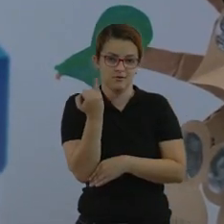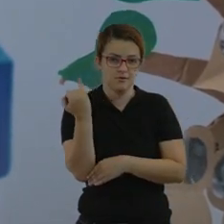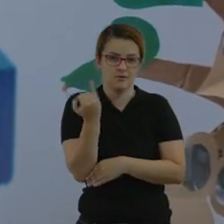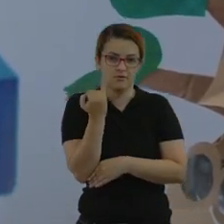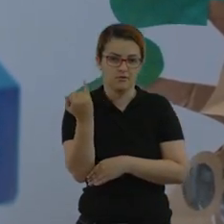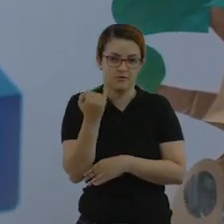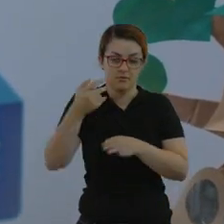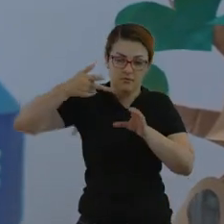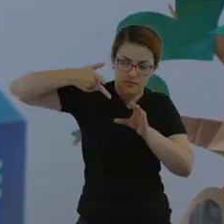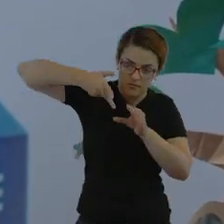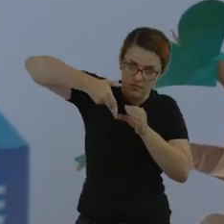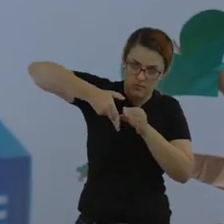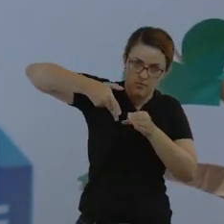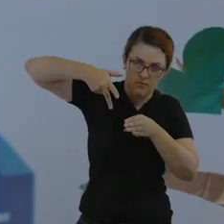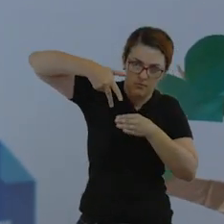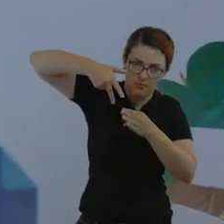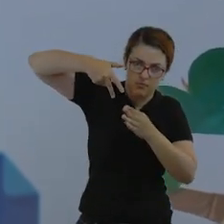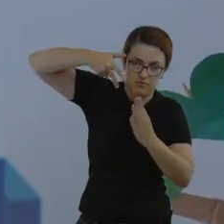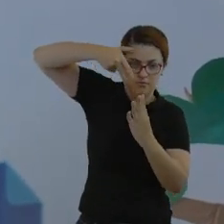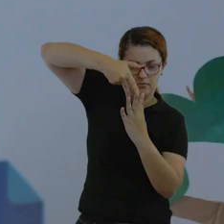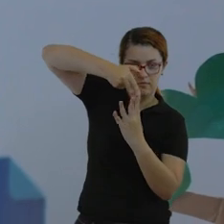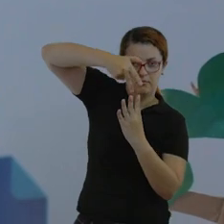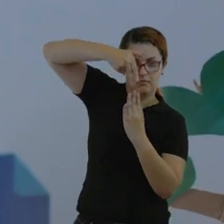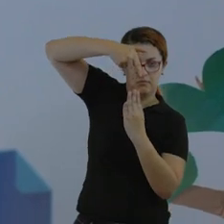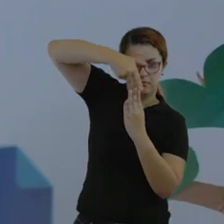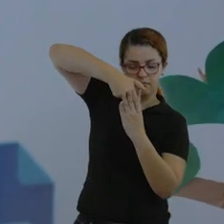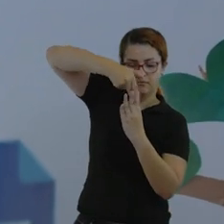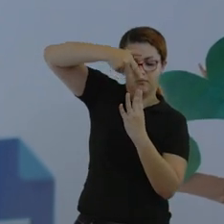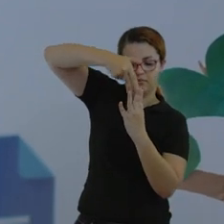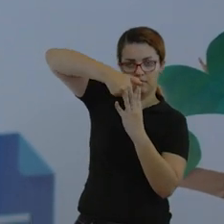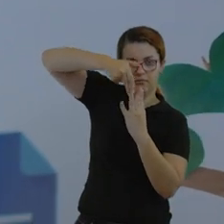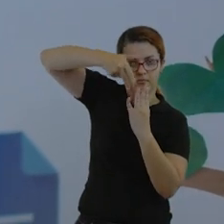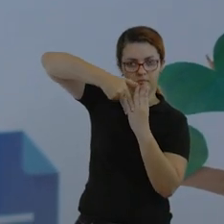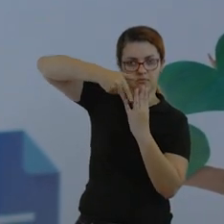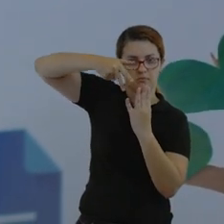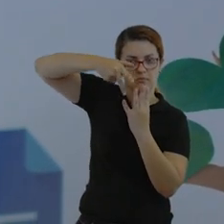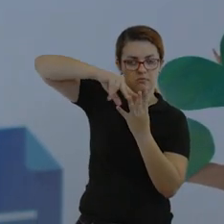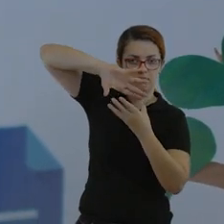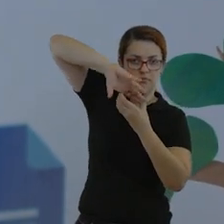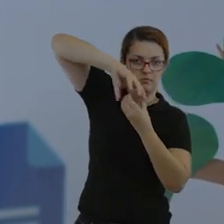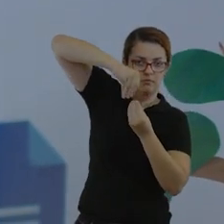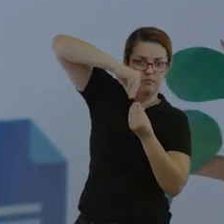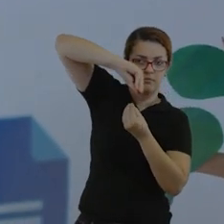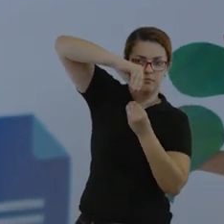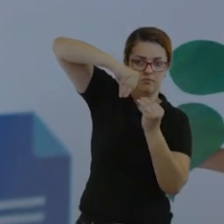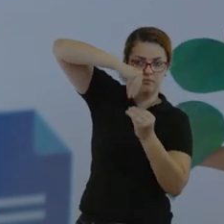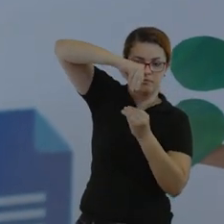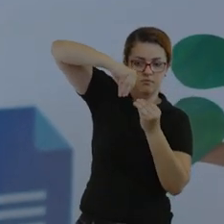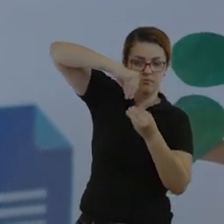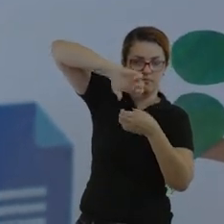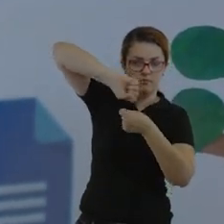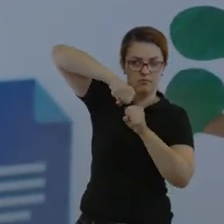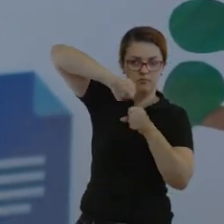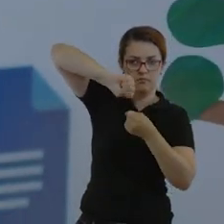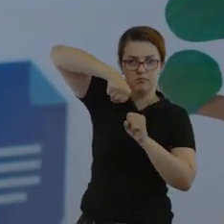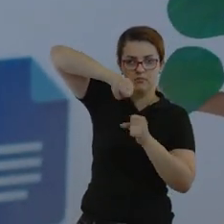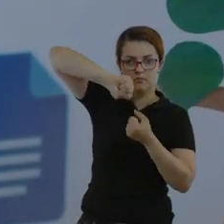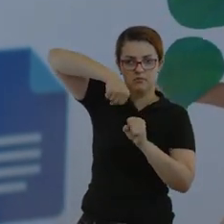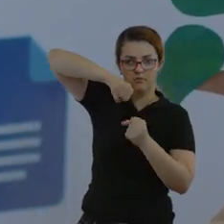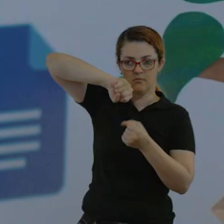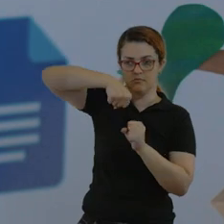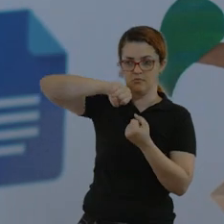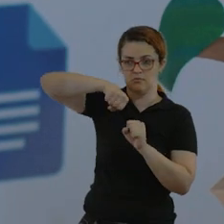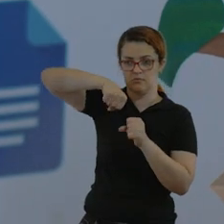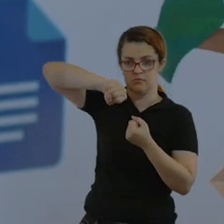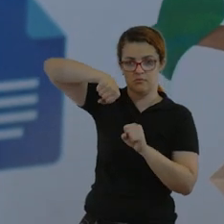na ponta e aí você vai amassar daqui da onde você fez os cortes até aqui embaixo. Sempre